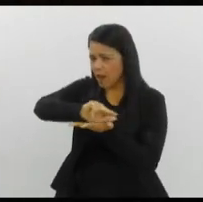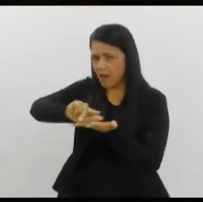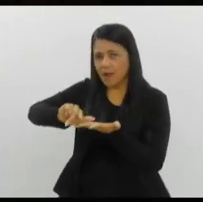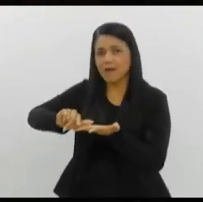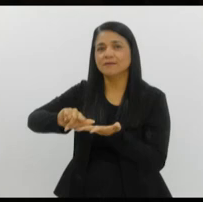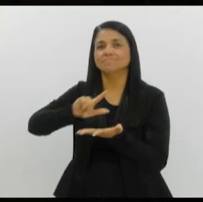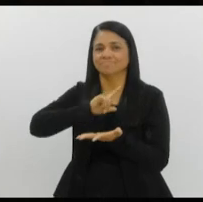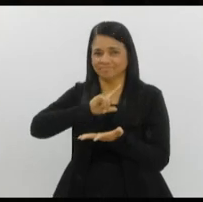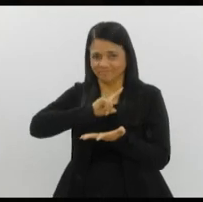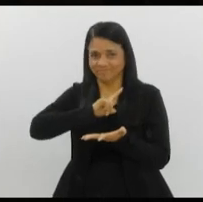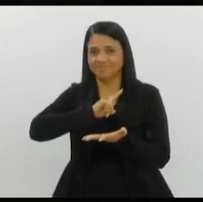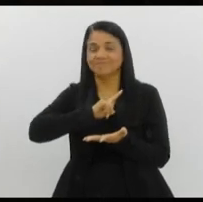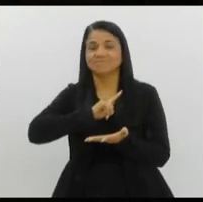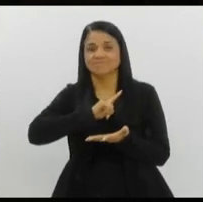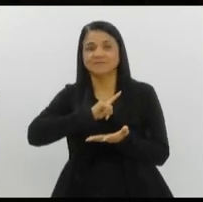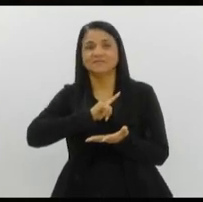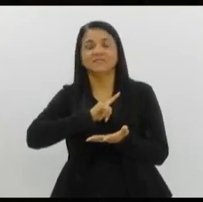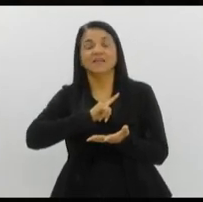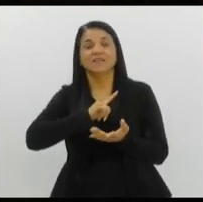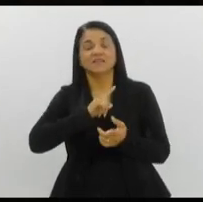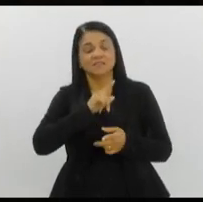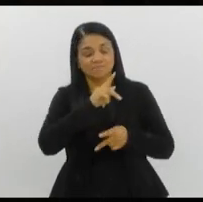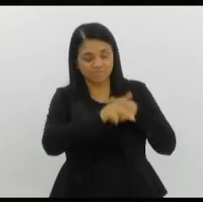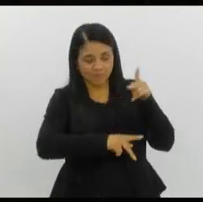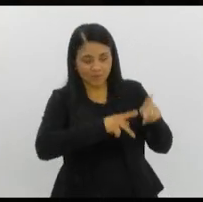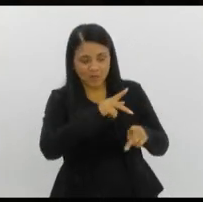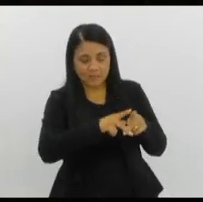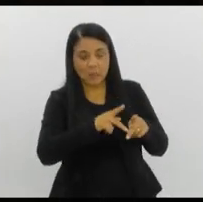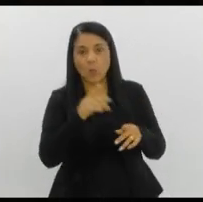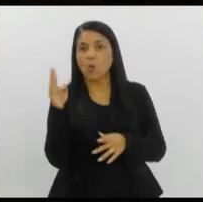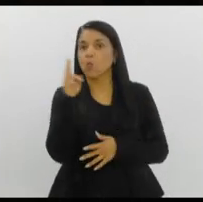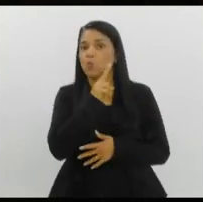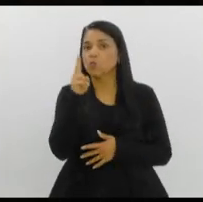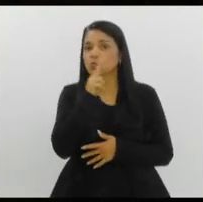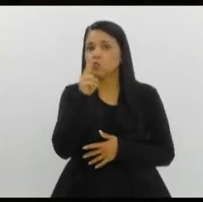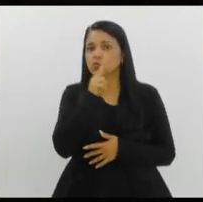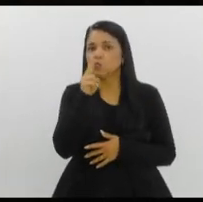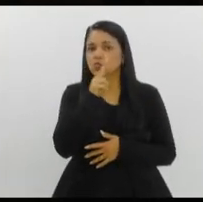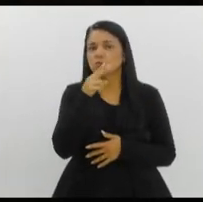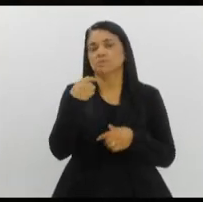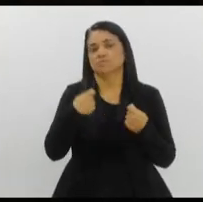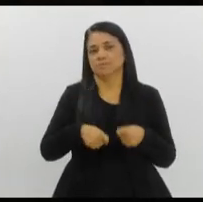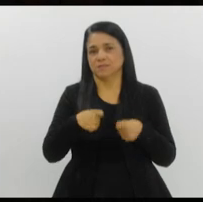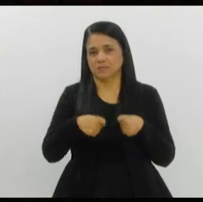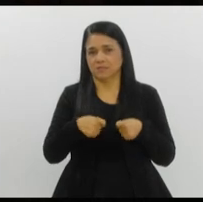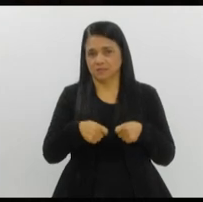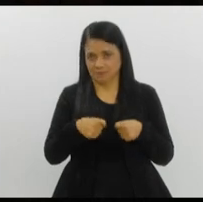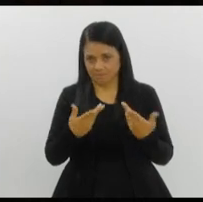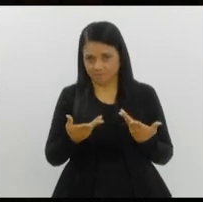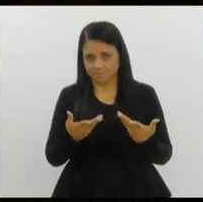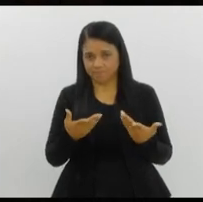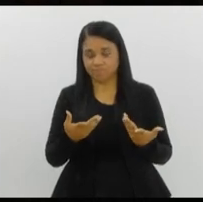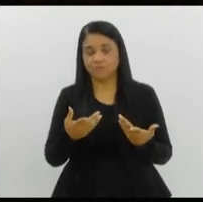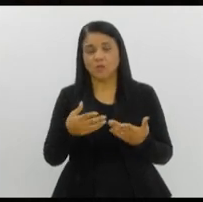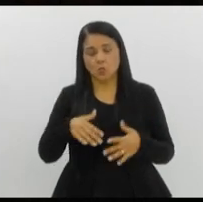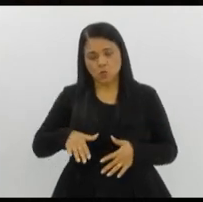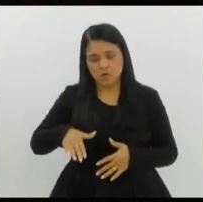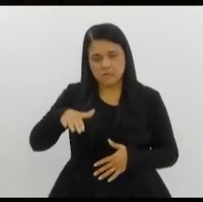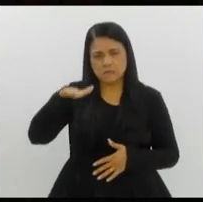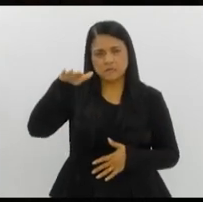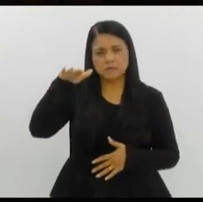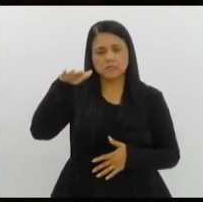as demandas, sobretudo dos menos favorecidos, são urgentes. Então eu pude crescer observando